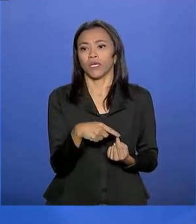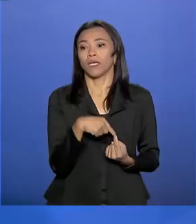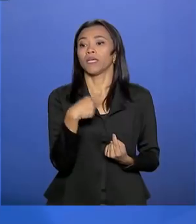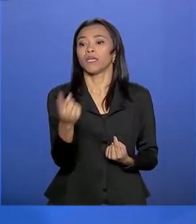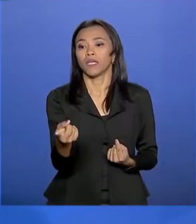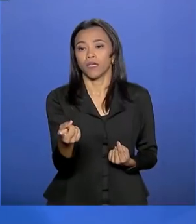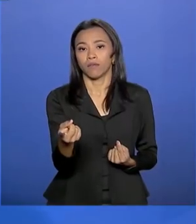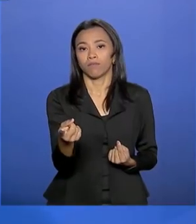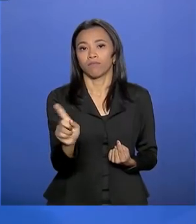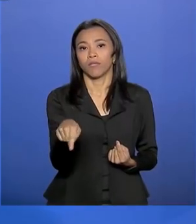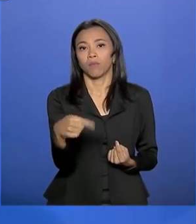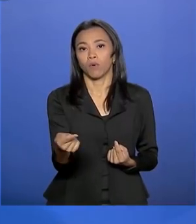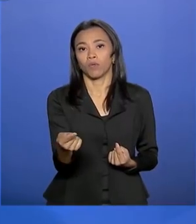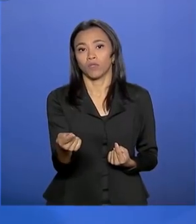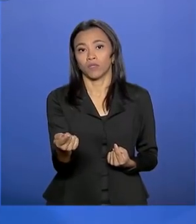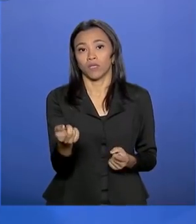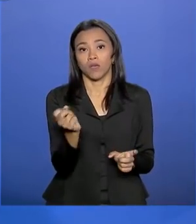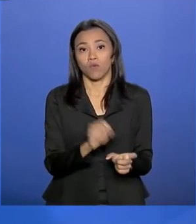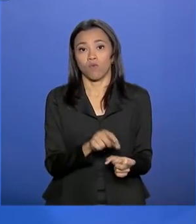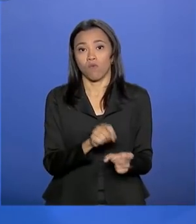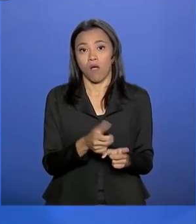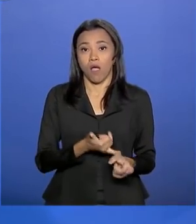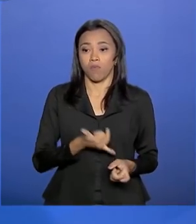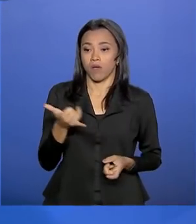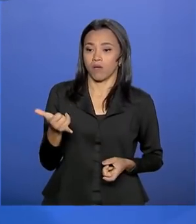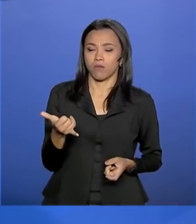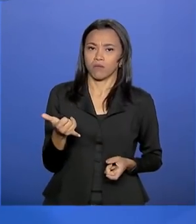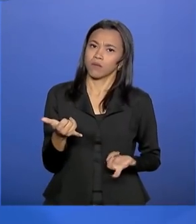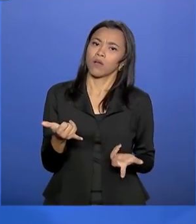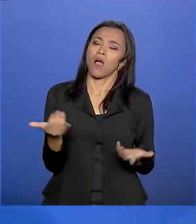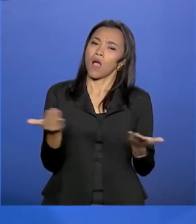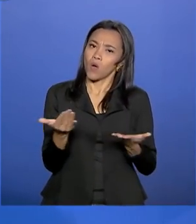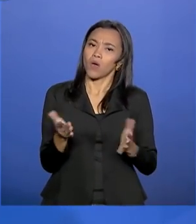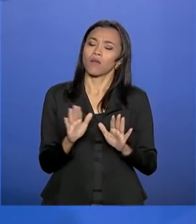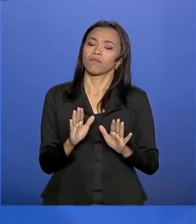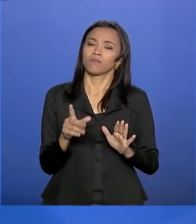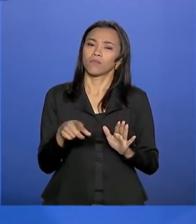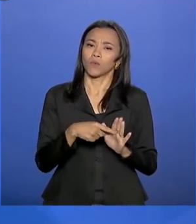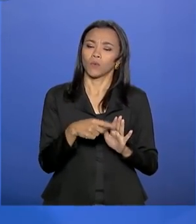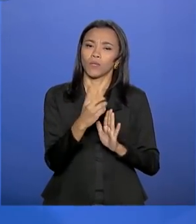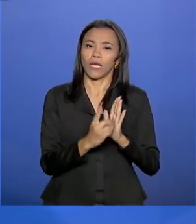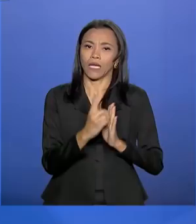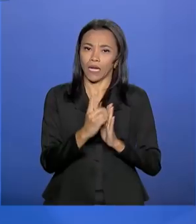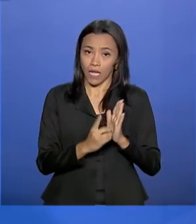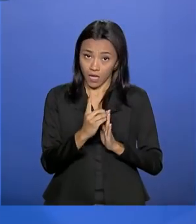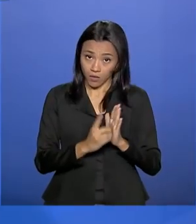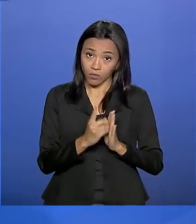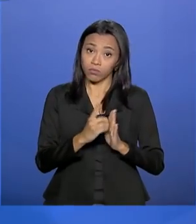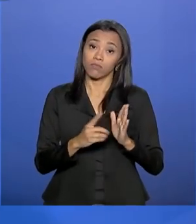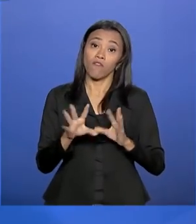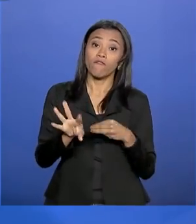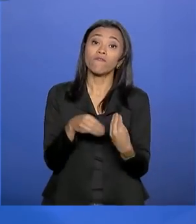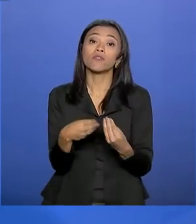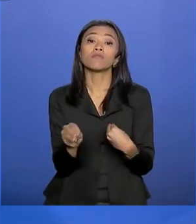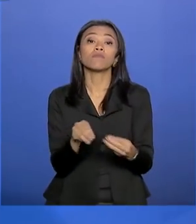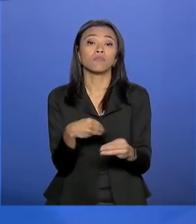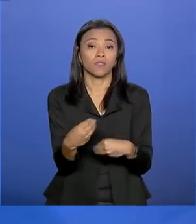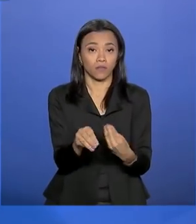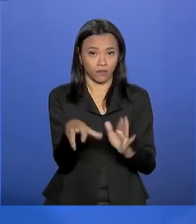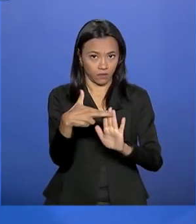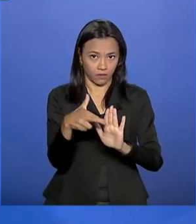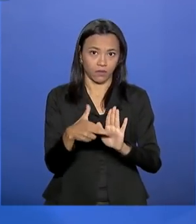tiro enquanto a arma municiada estamos abrindo no decreto essa possibilidade